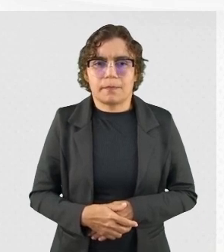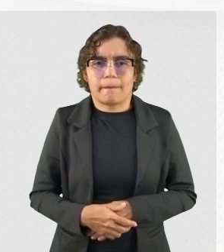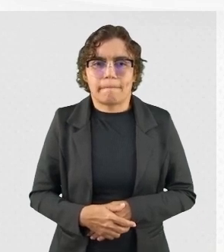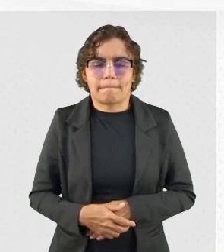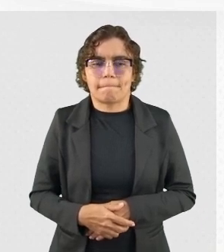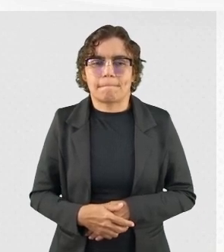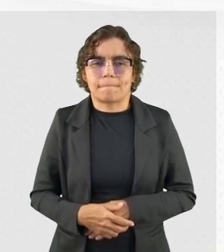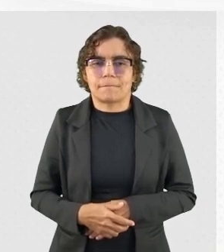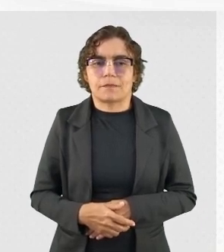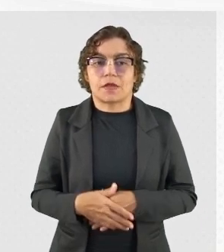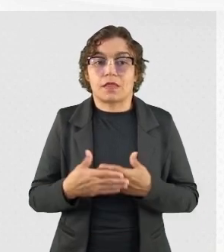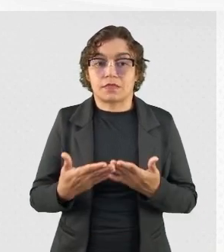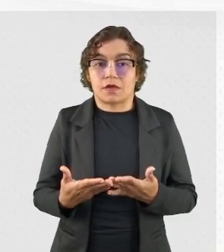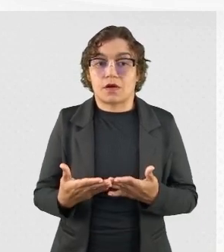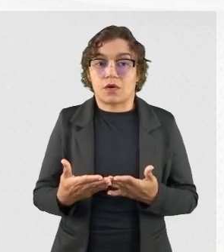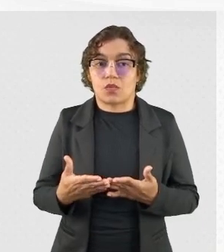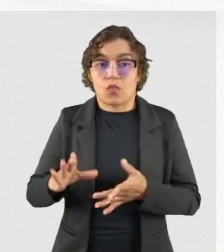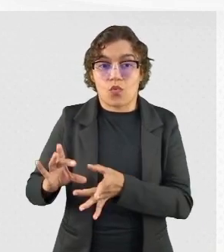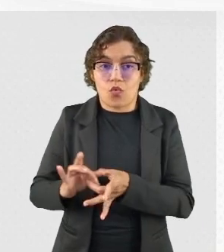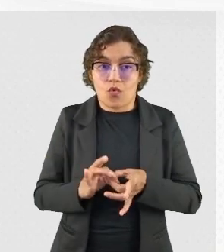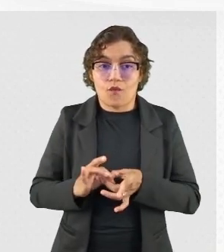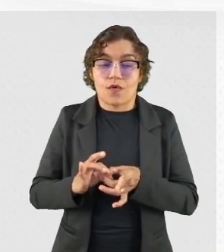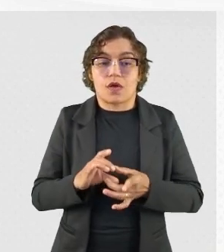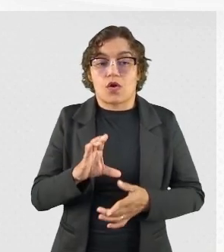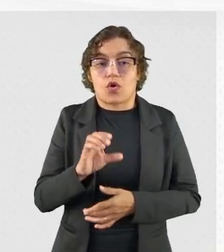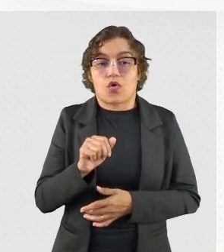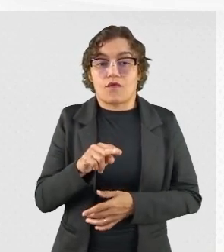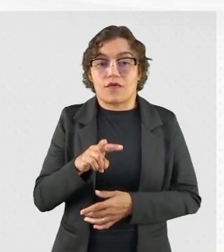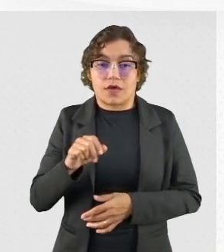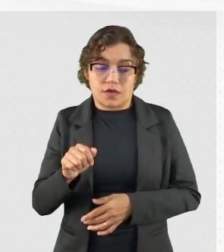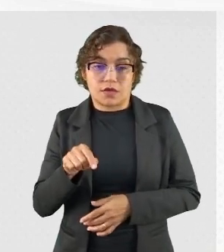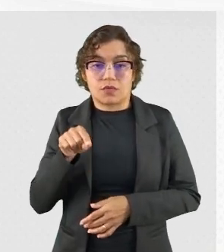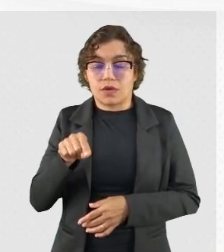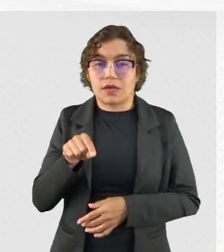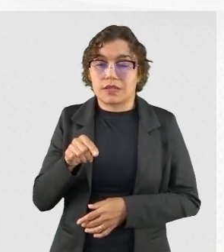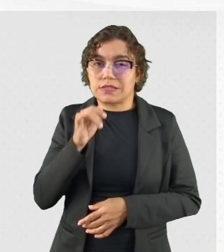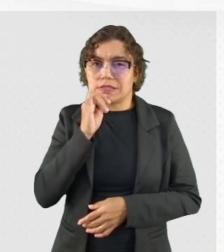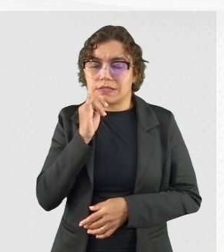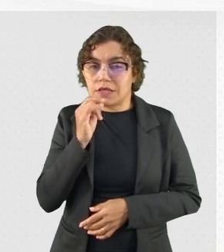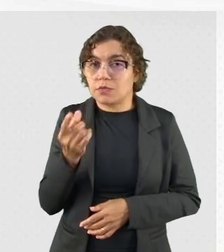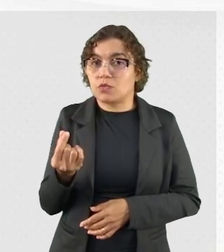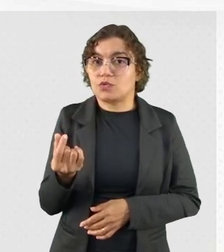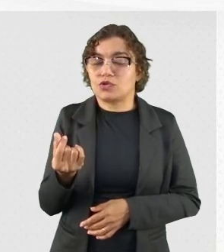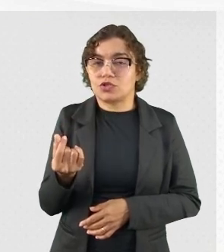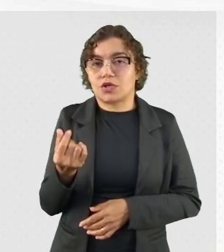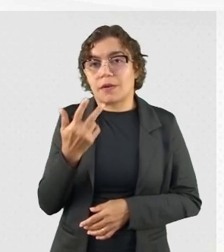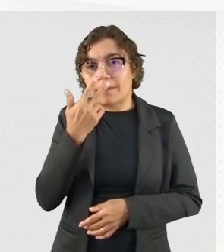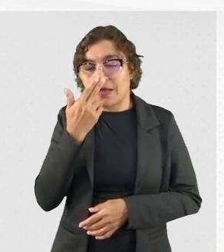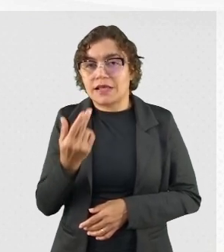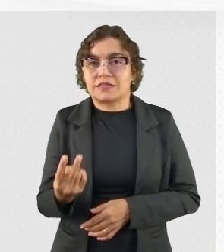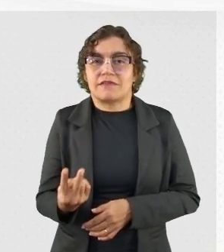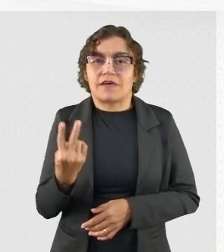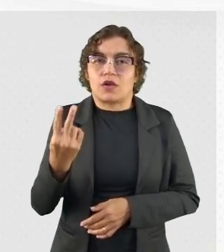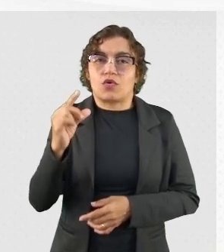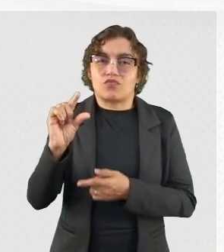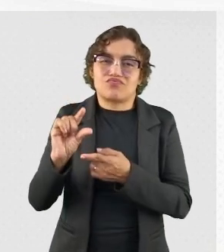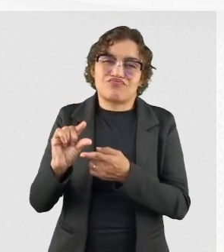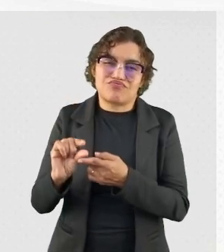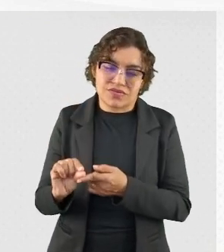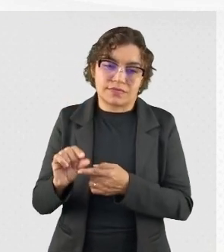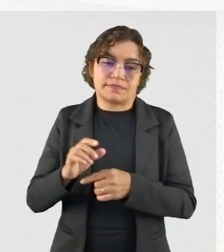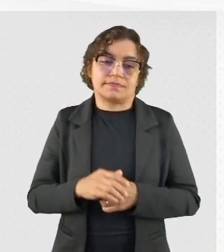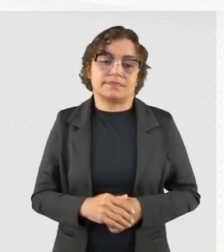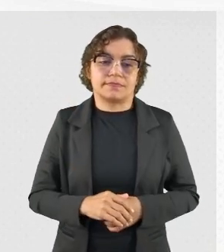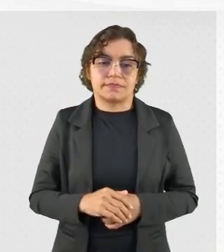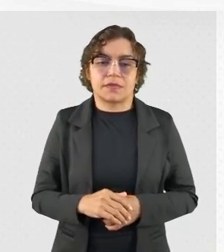E esse convênio de Taubaté, em 1906, ele desvalorizava a moeda através da caixa de conversão, tá?